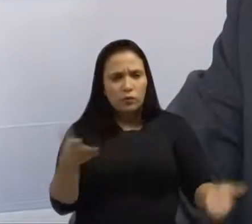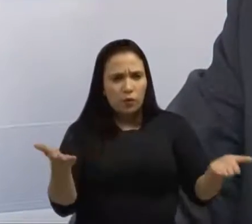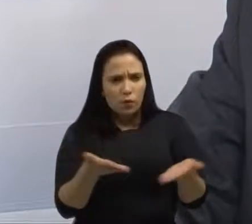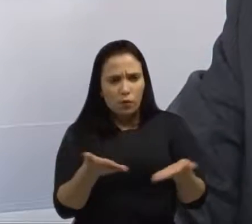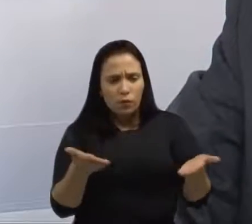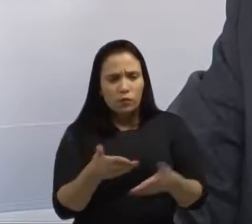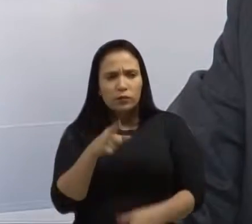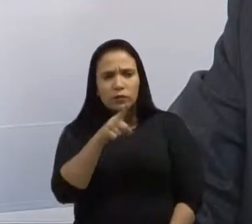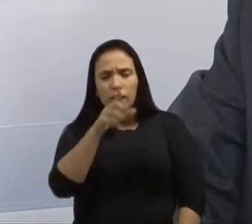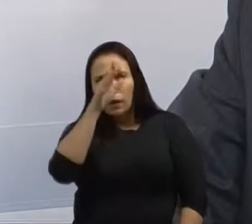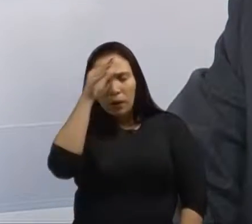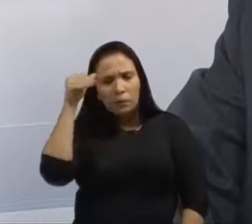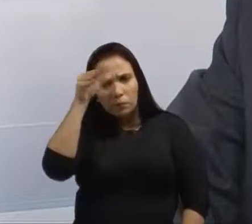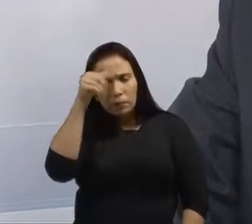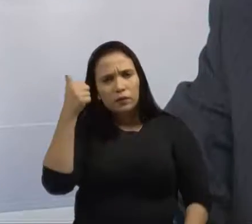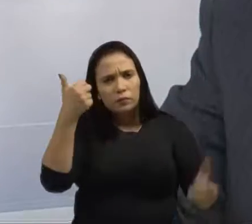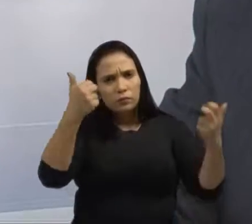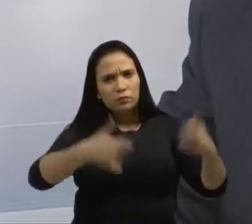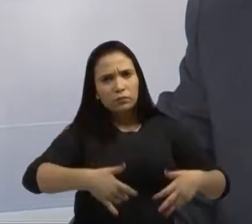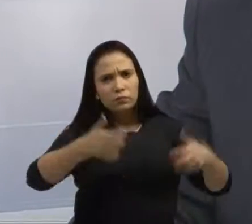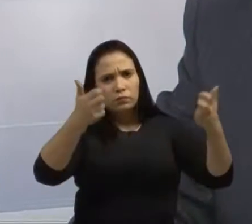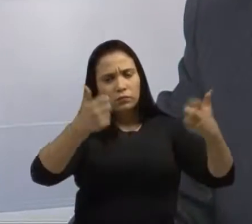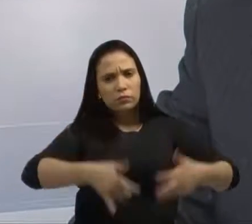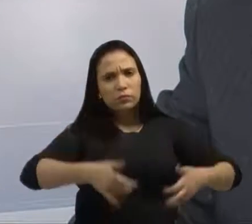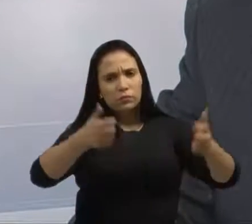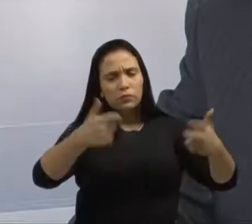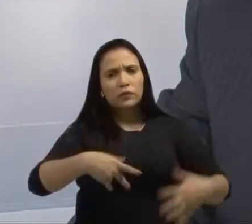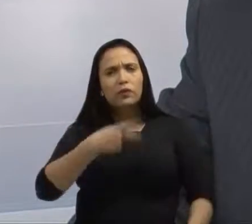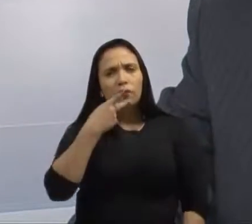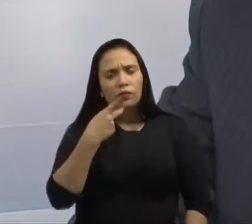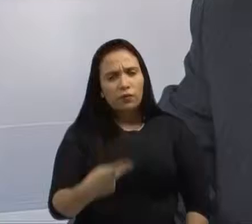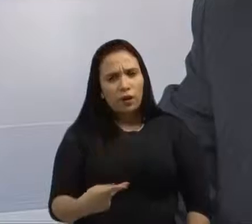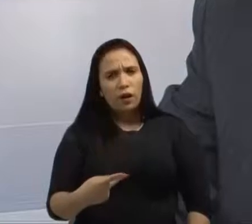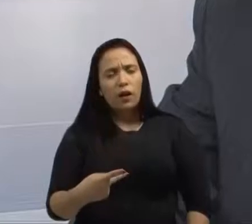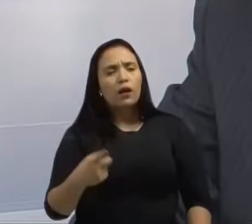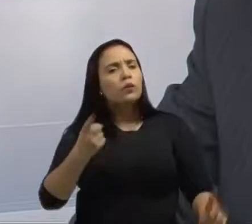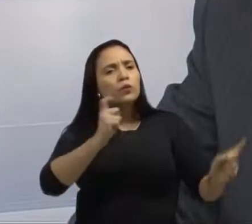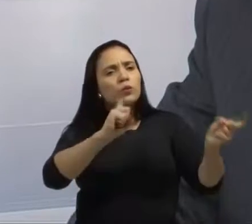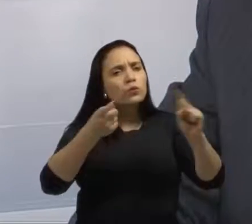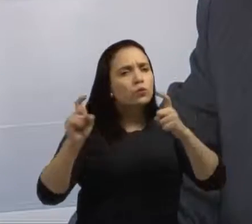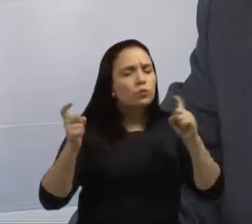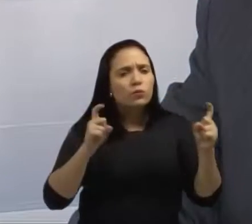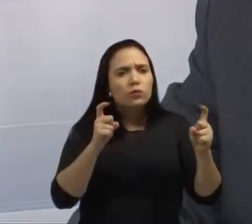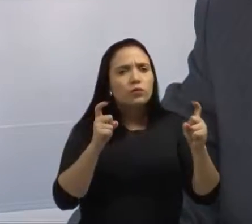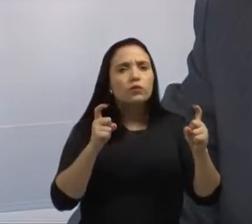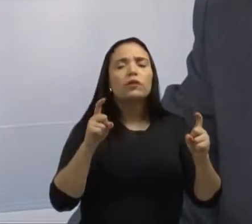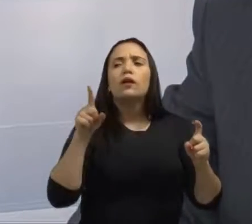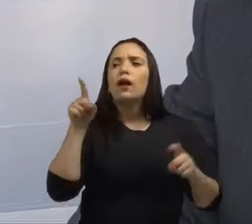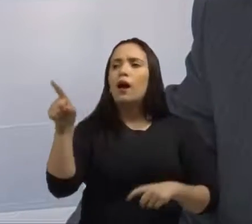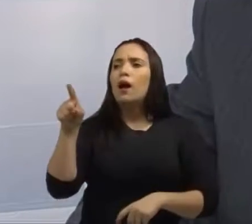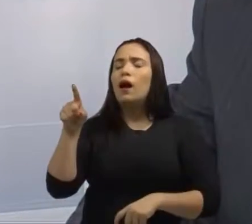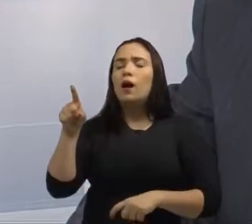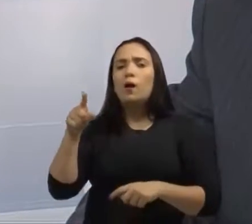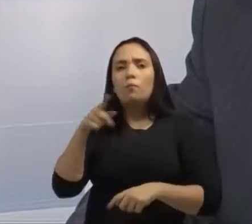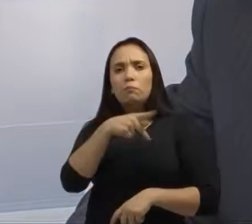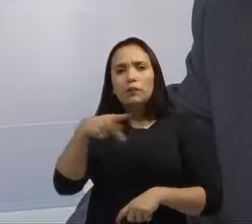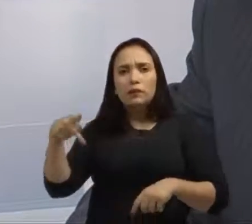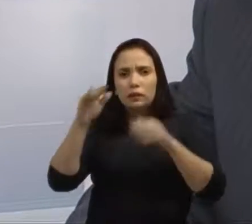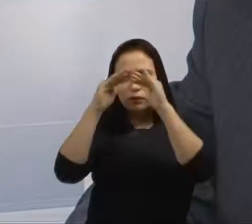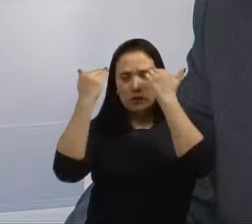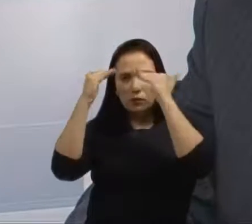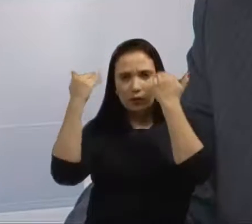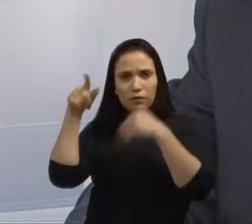do discurso do Camilo com uma plataforma de discussão feita hoje pelo presidente do Senado, Eunício de